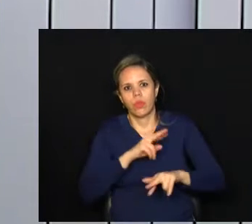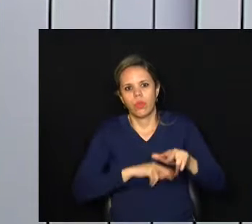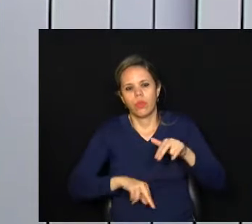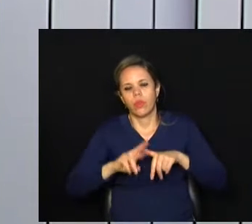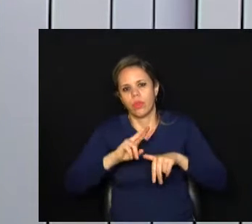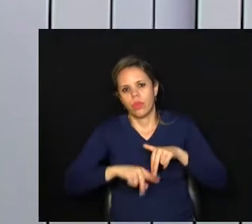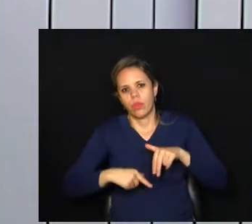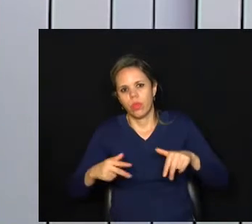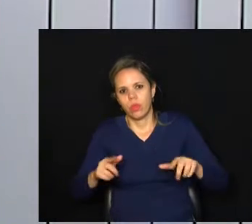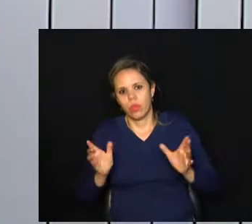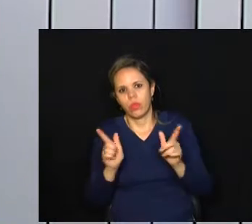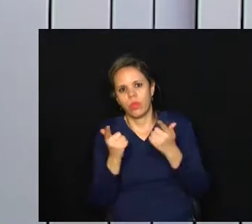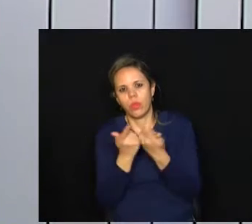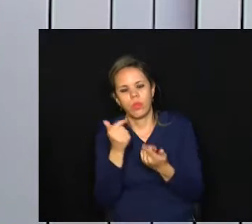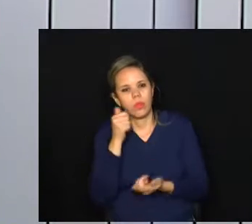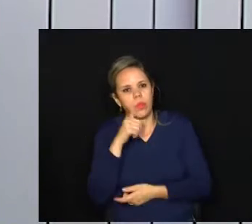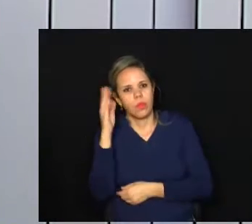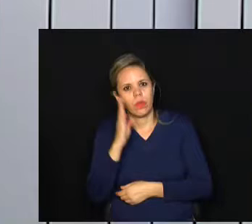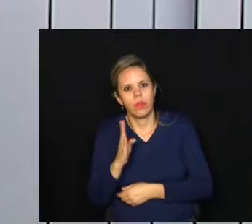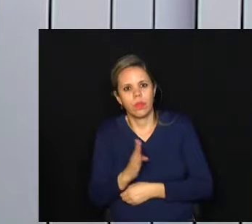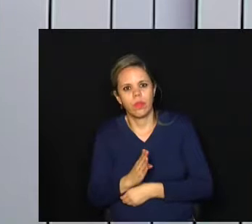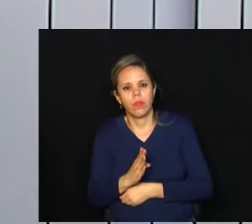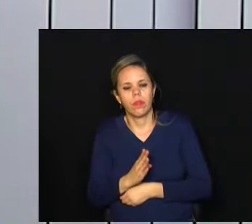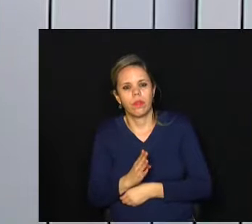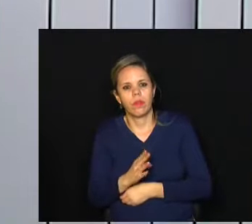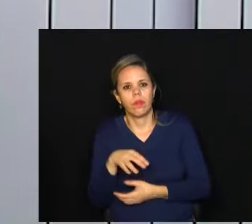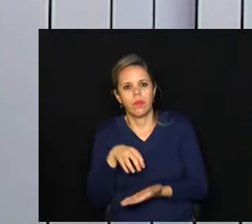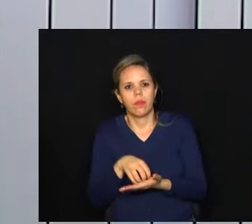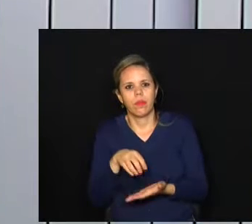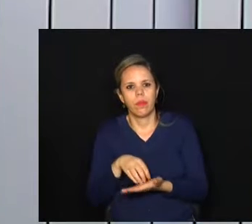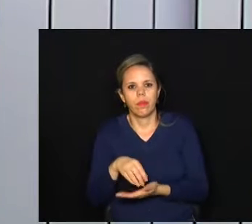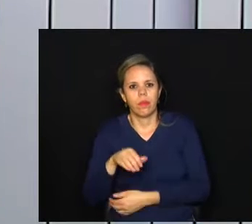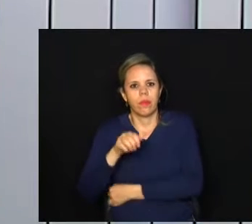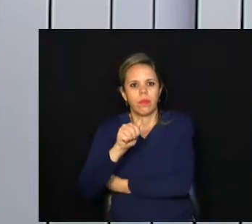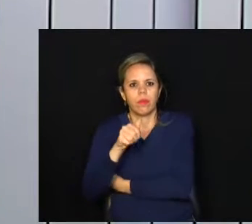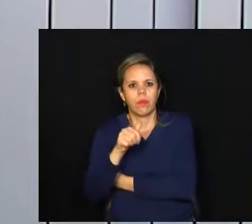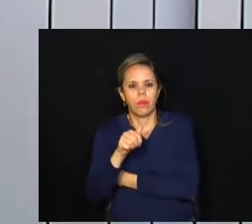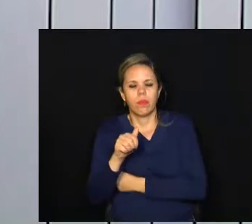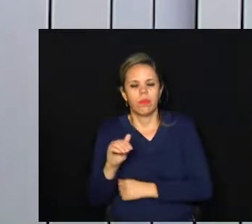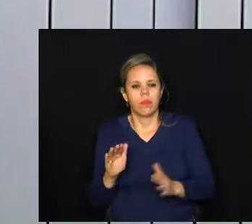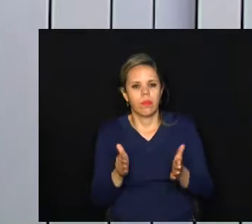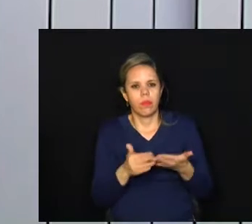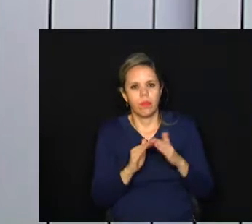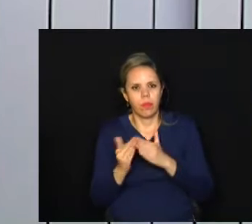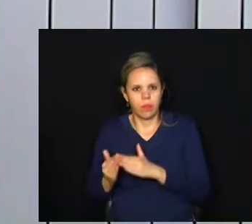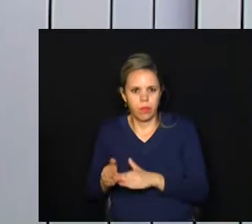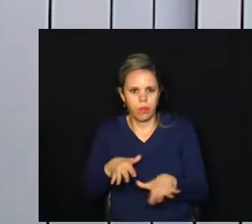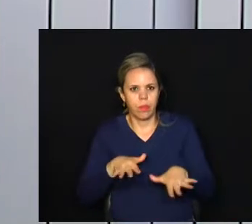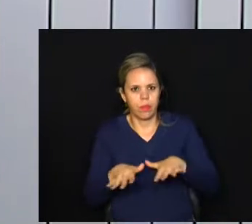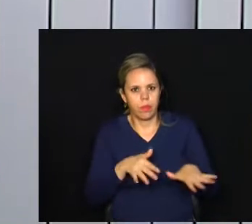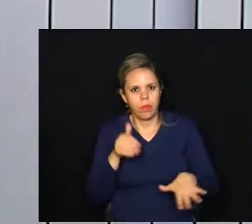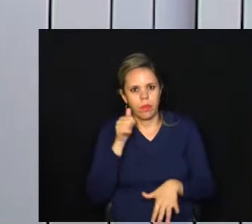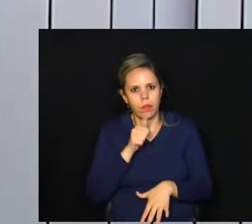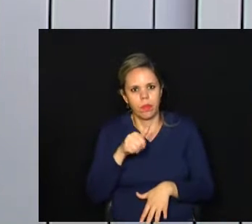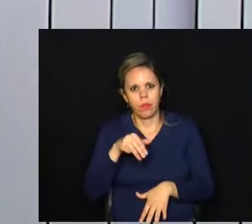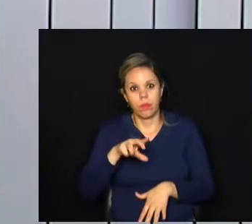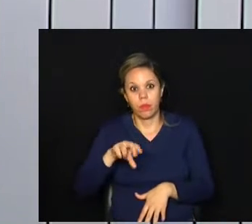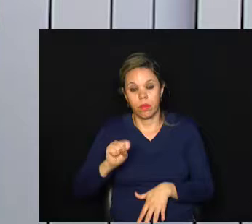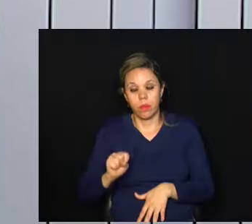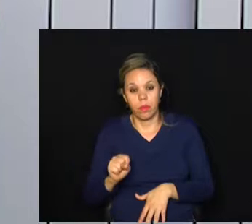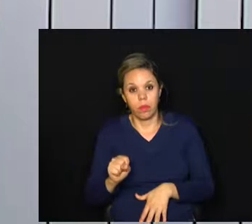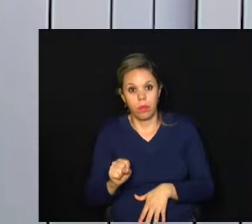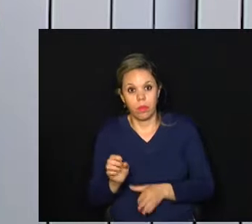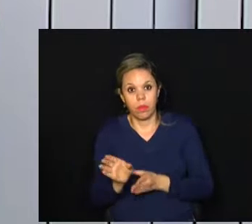Sexual, Grupo Mulheres Brasil, Agência Mandinga de Favelas, Movimento das Minas, Conselho